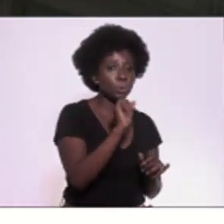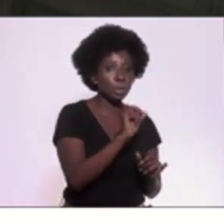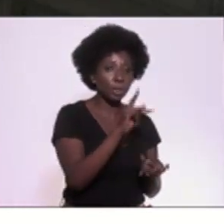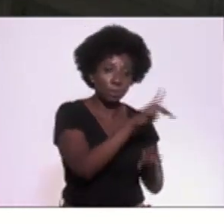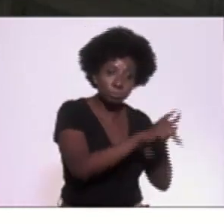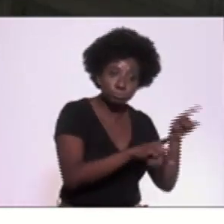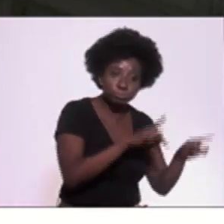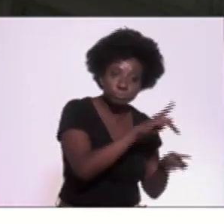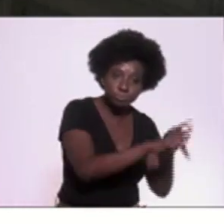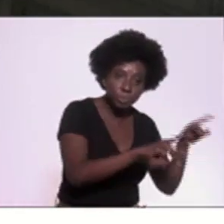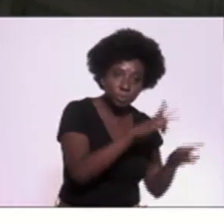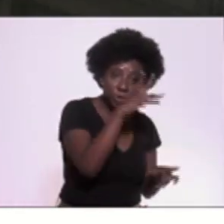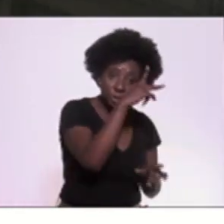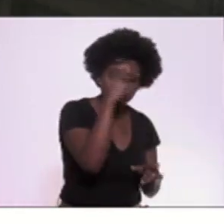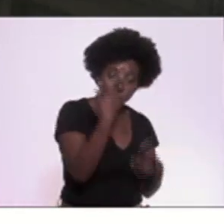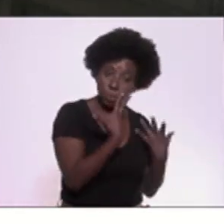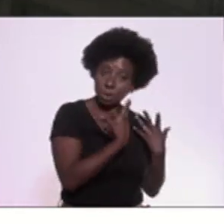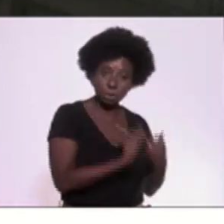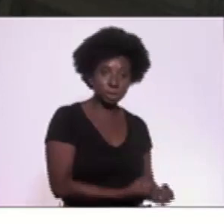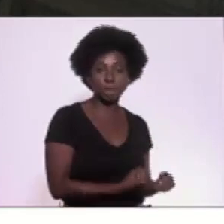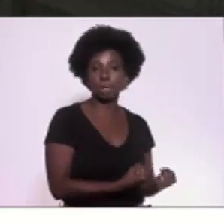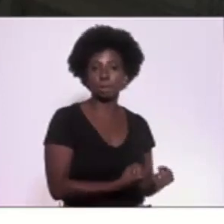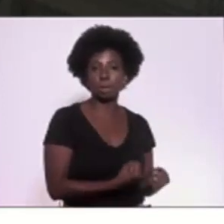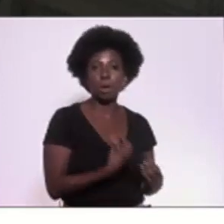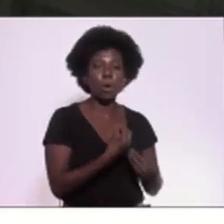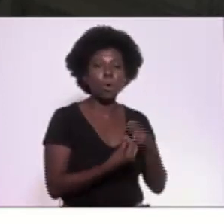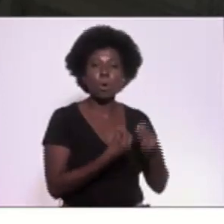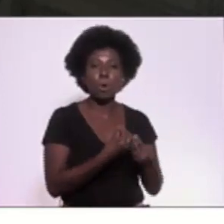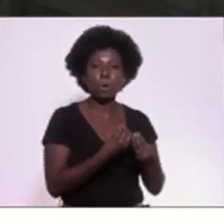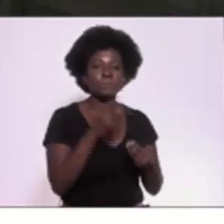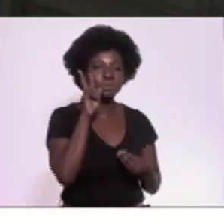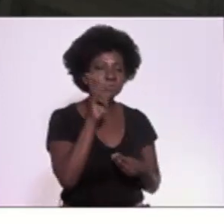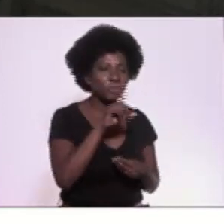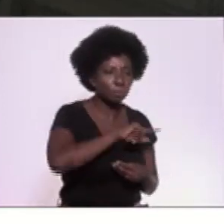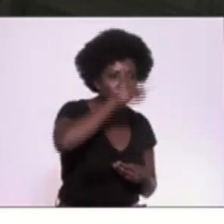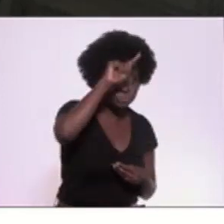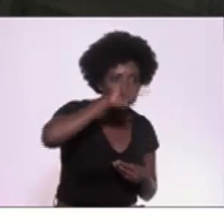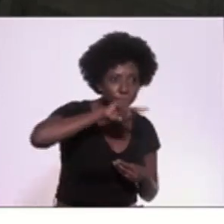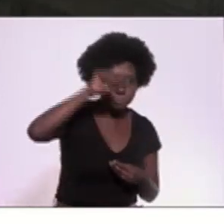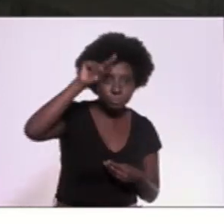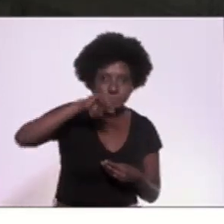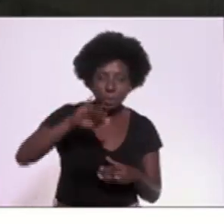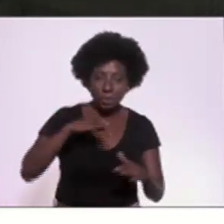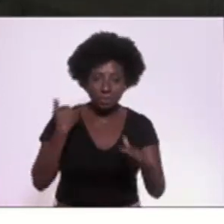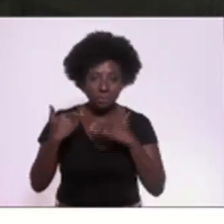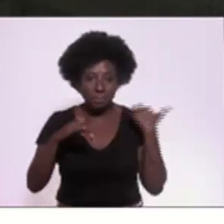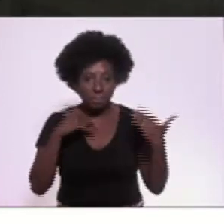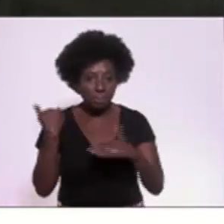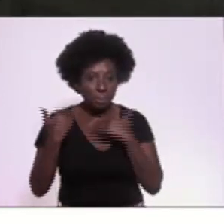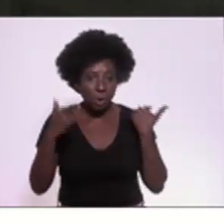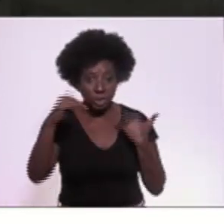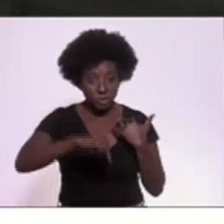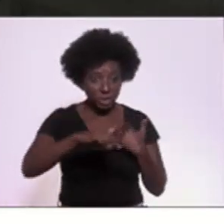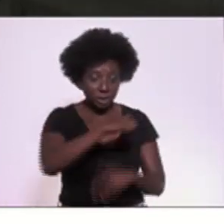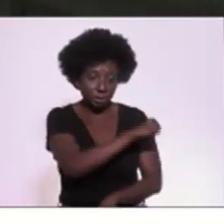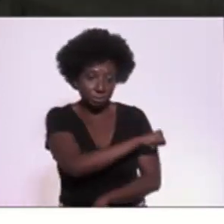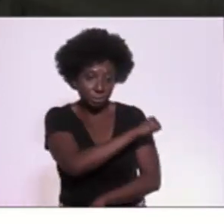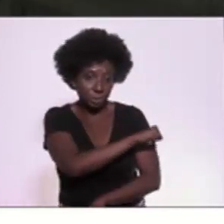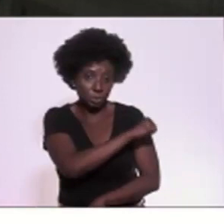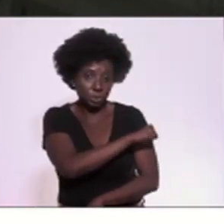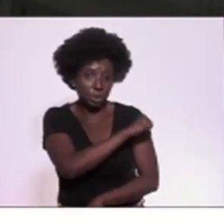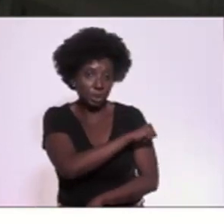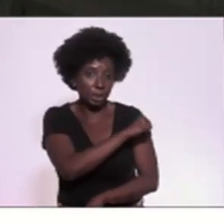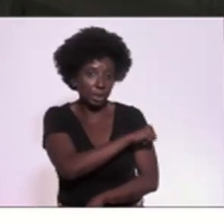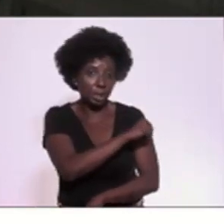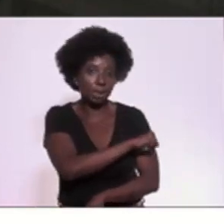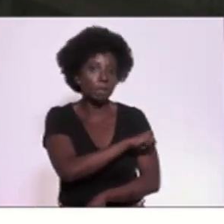fluminense, o que é absurdo. O índice de homicídios no Estado do Rio de Janeiro, na cidade do Rio de Janeiro, chega